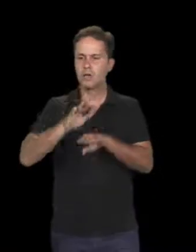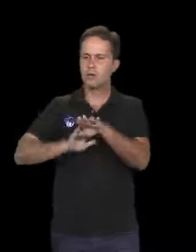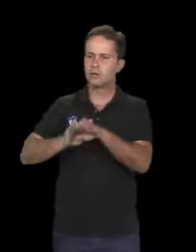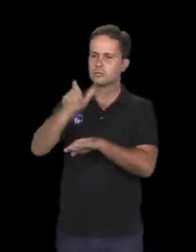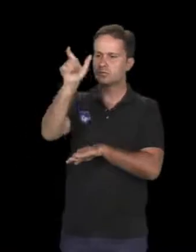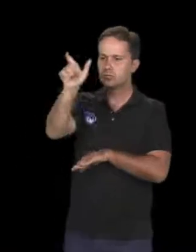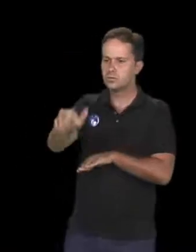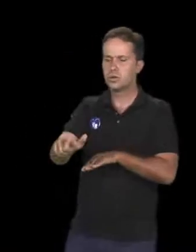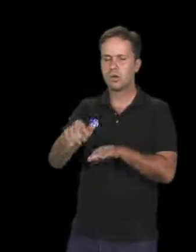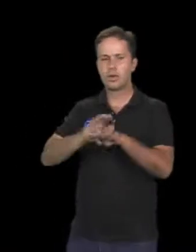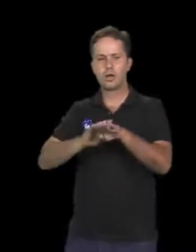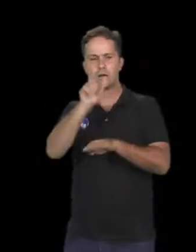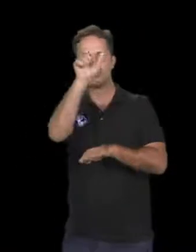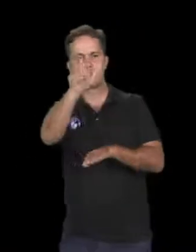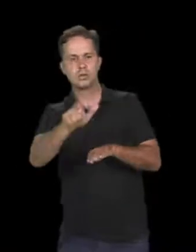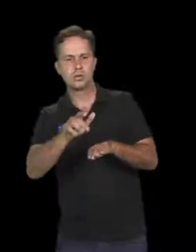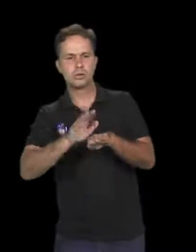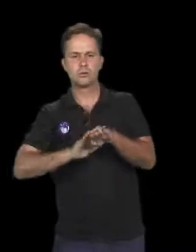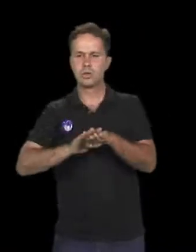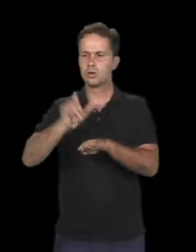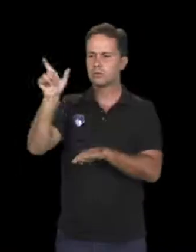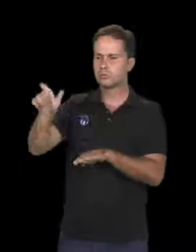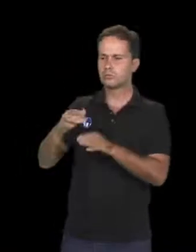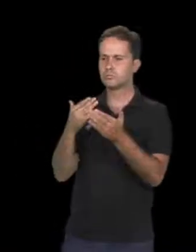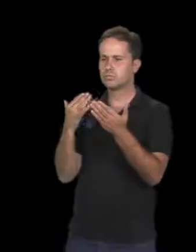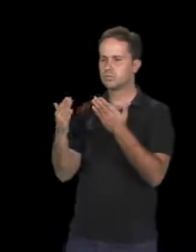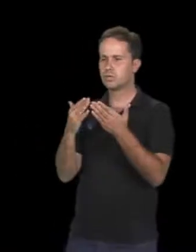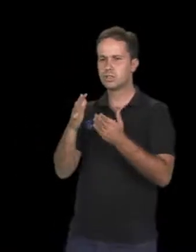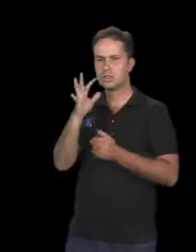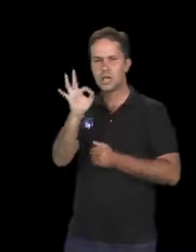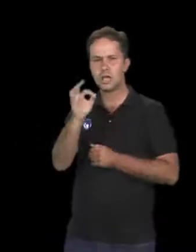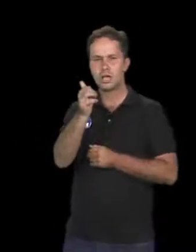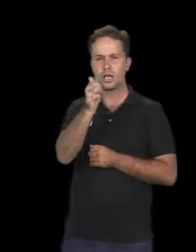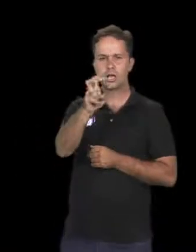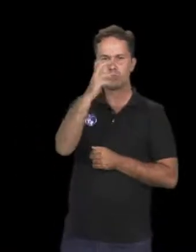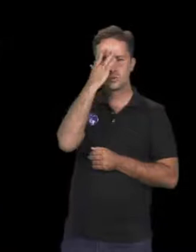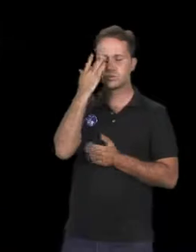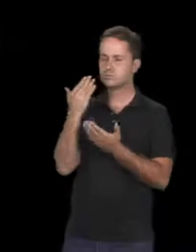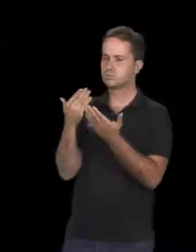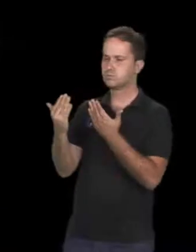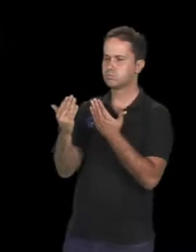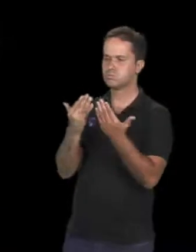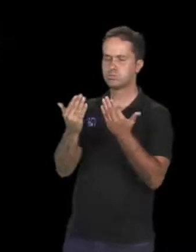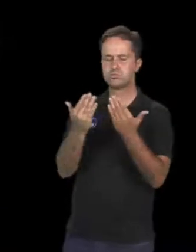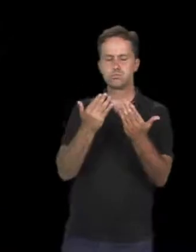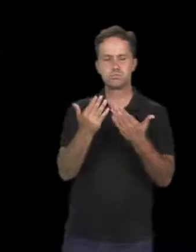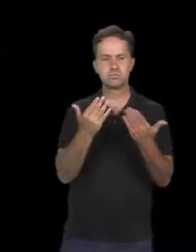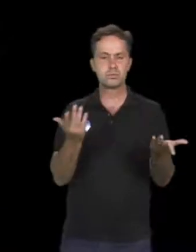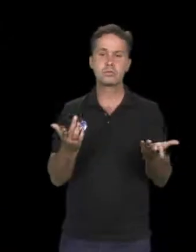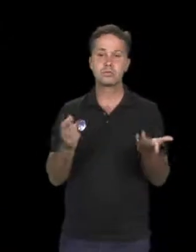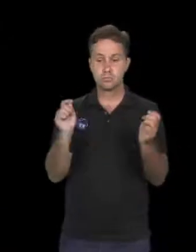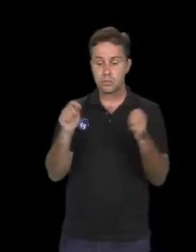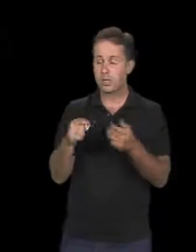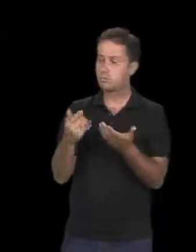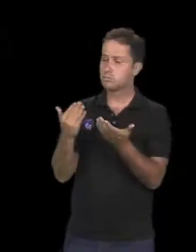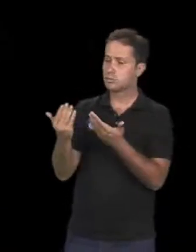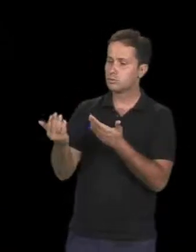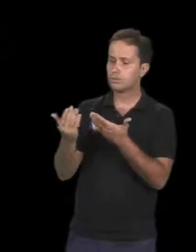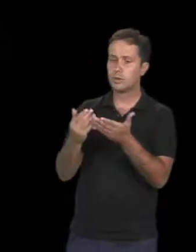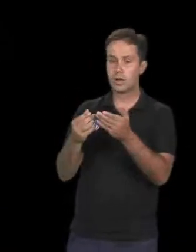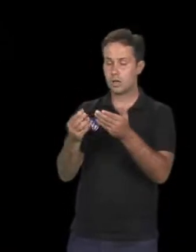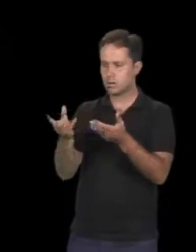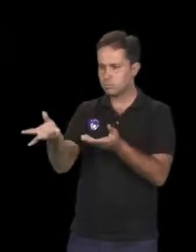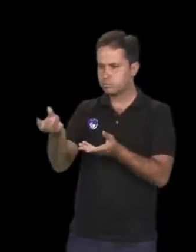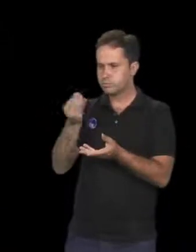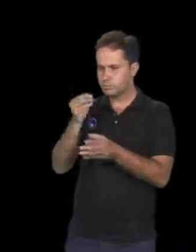15, 20 pessoas. Então, assim, você tem a oportunidade de construir um relato multifacetado de uma determinada questão que